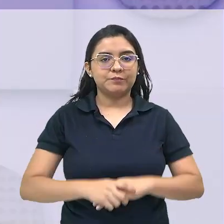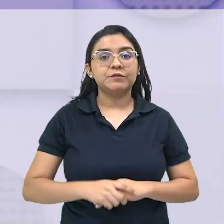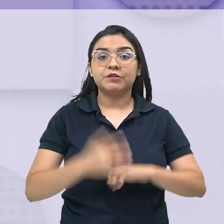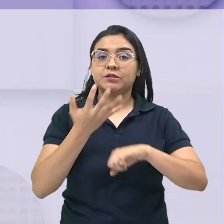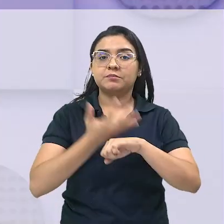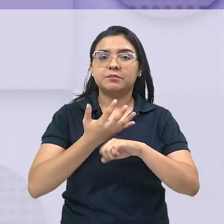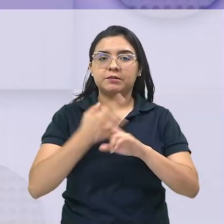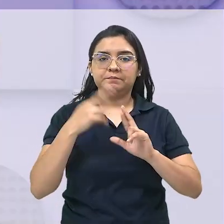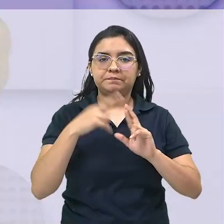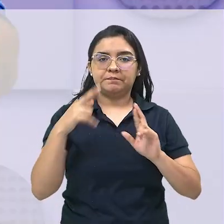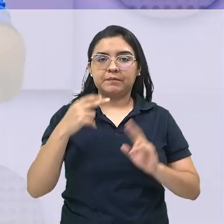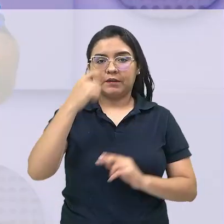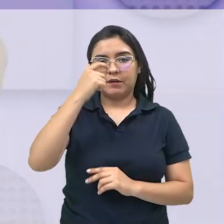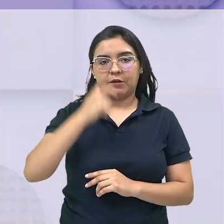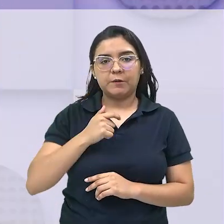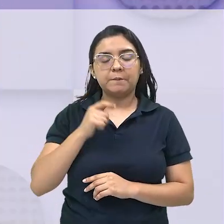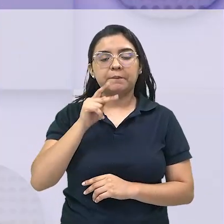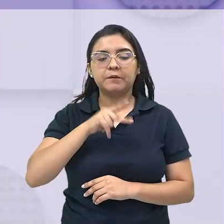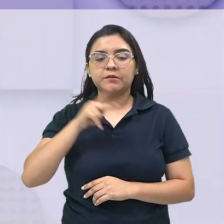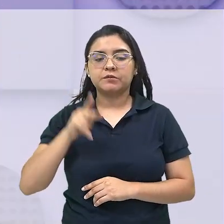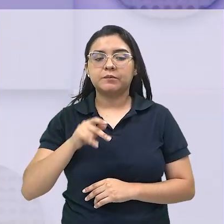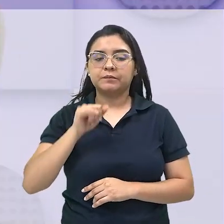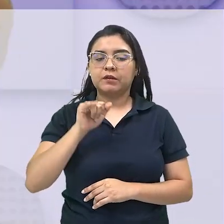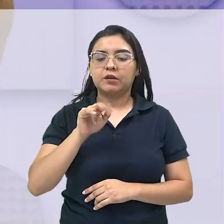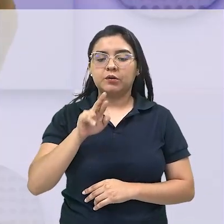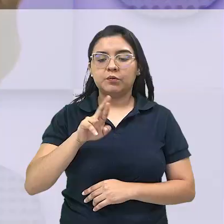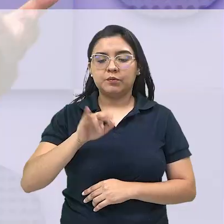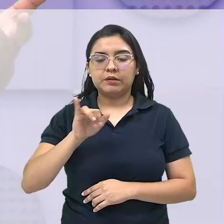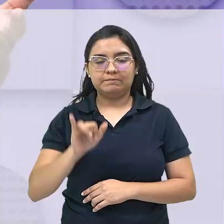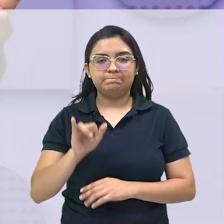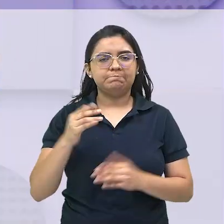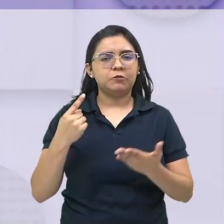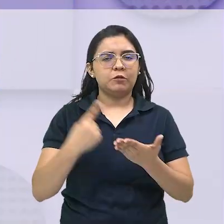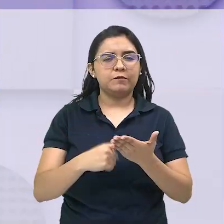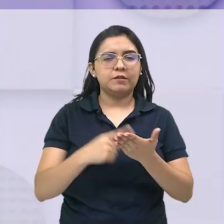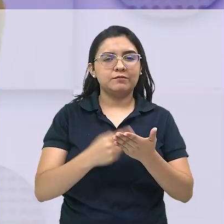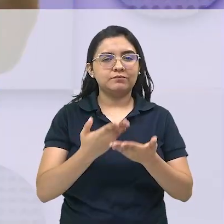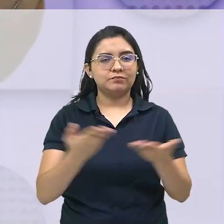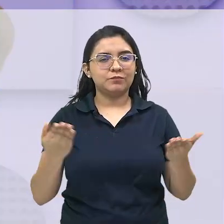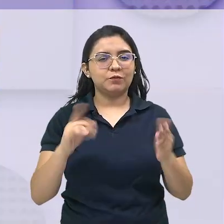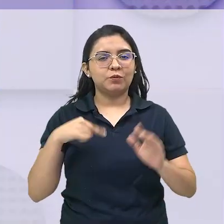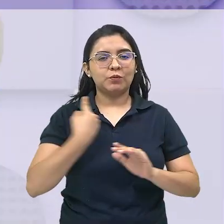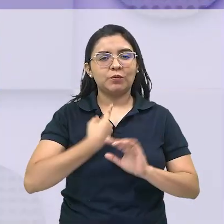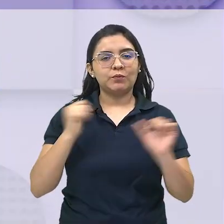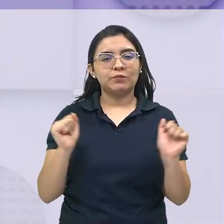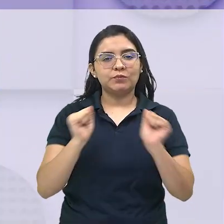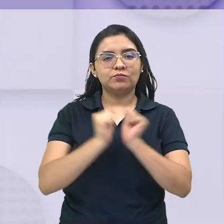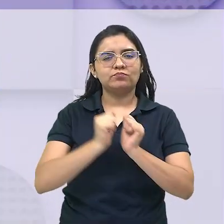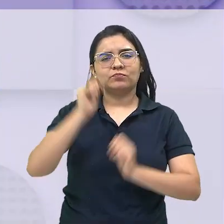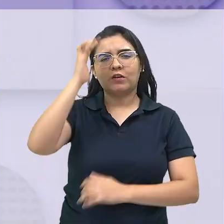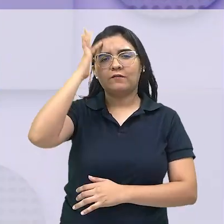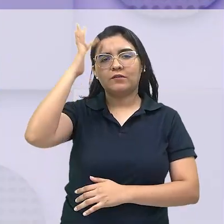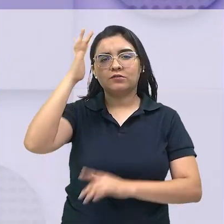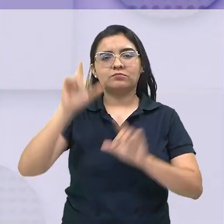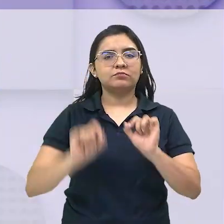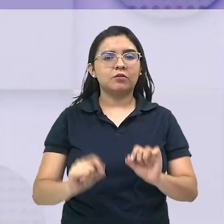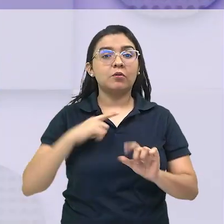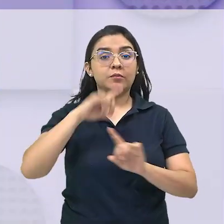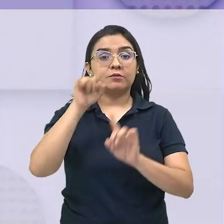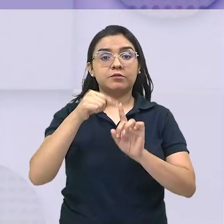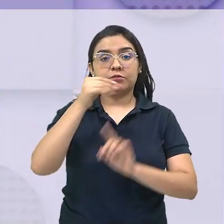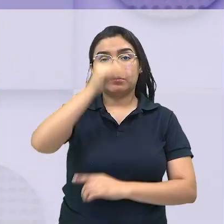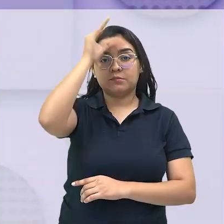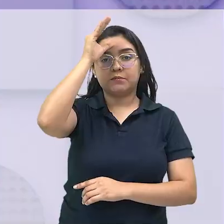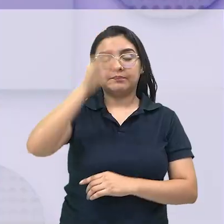ensino religioso. Eu sou o professor Yuri Lima e quero te convidar para juntos refletirmos o seguinte objeto